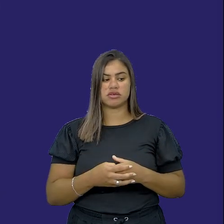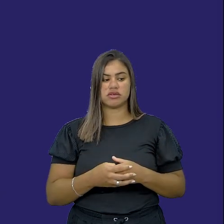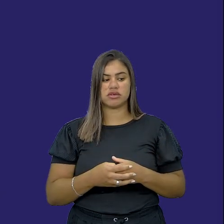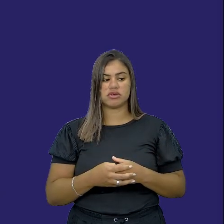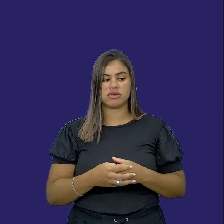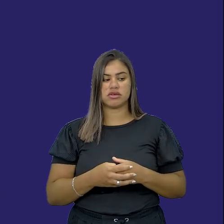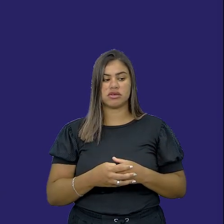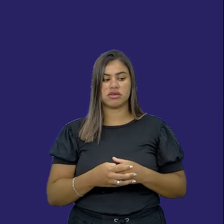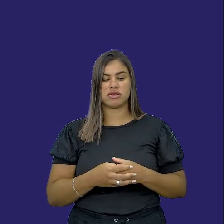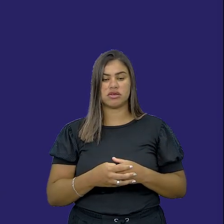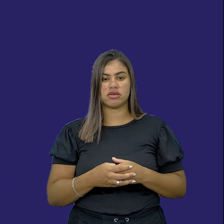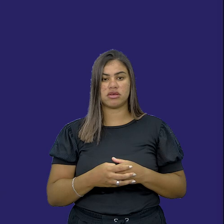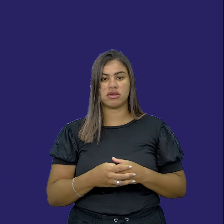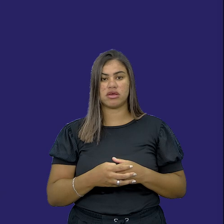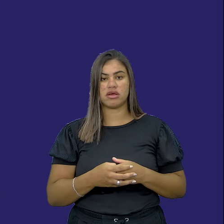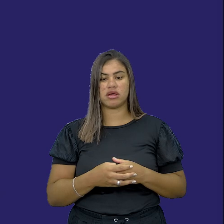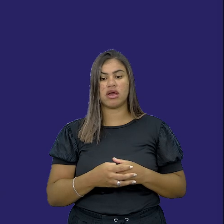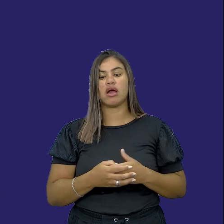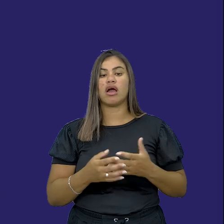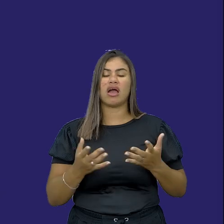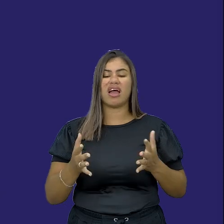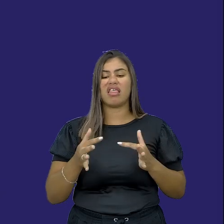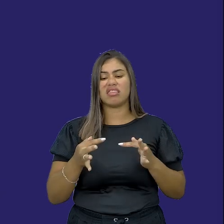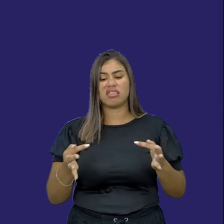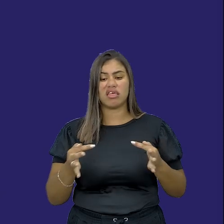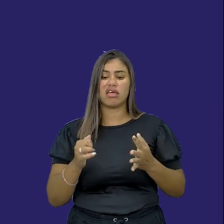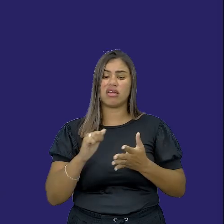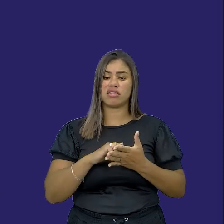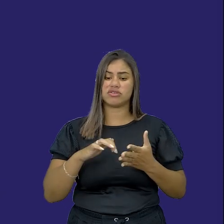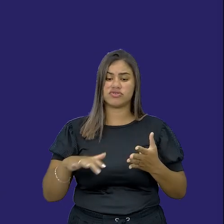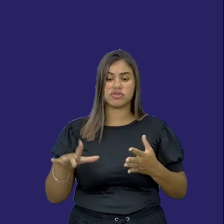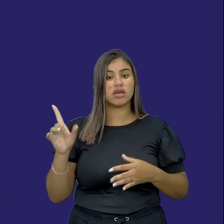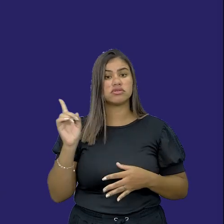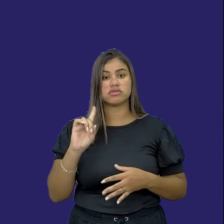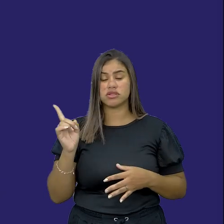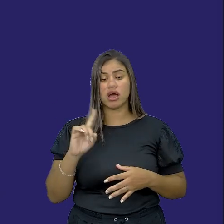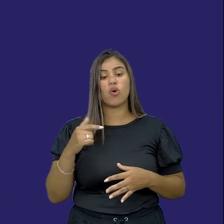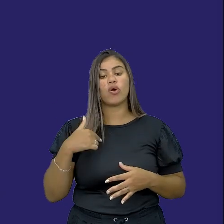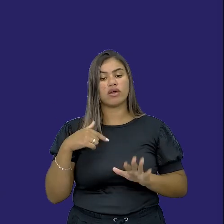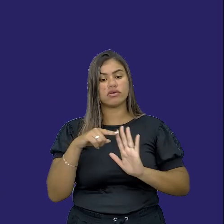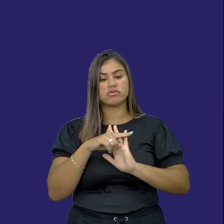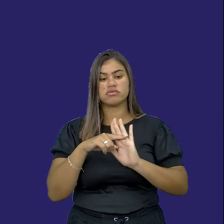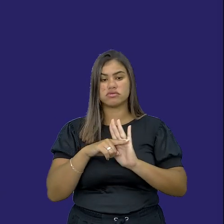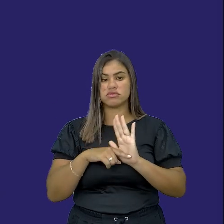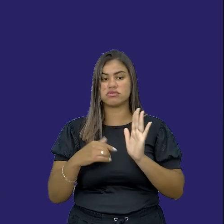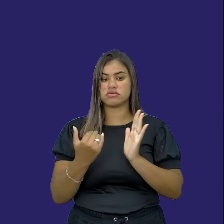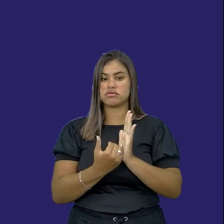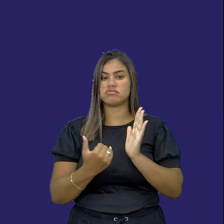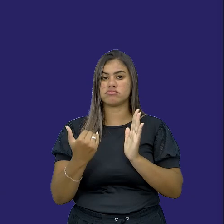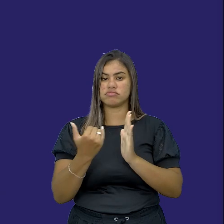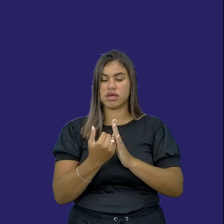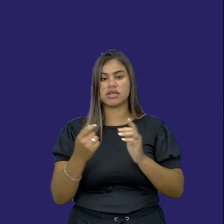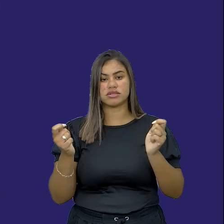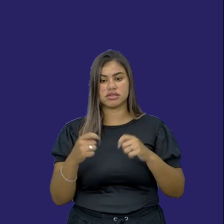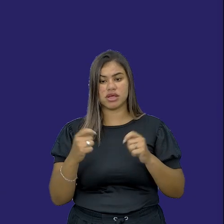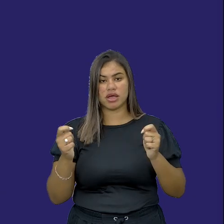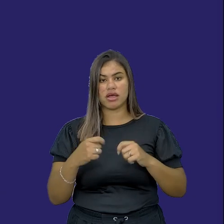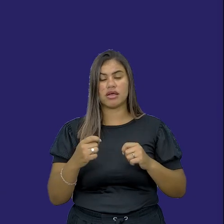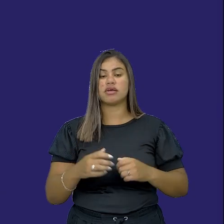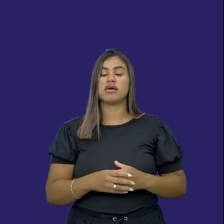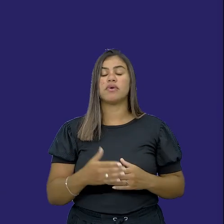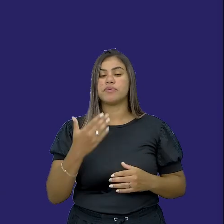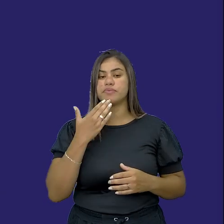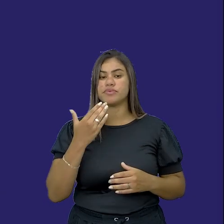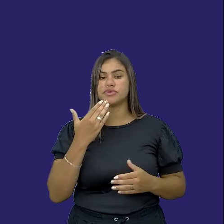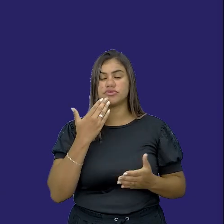é uma simples atividade, né? Isso aqui eu consigo explorar ela um pouco mais. Eu vou pedir para que os meus